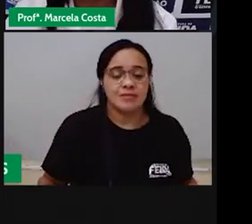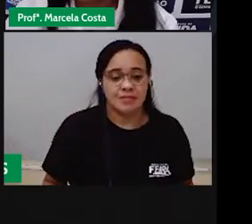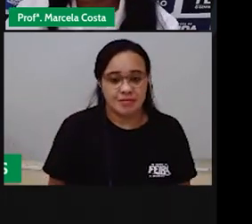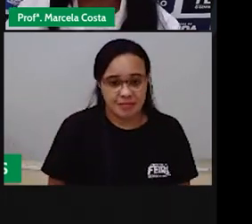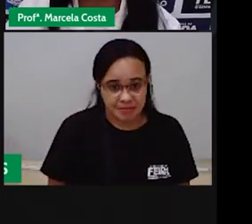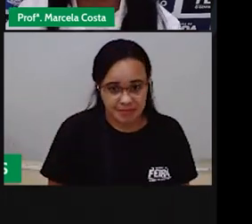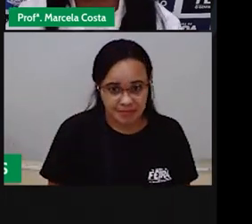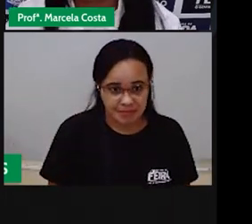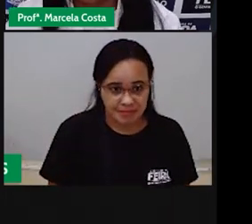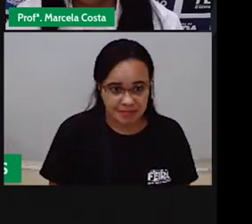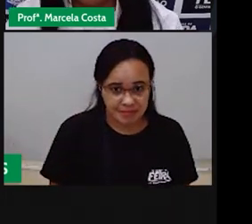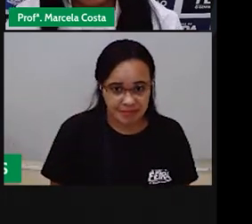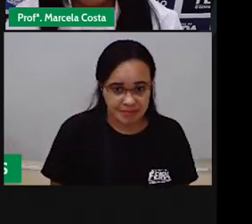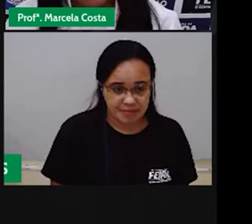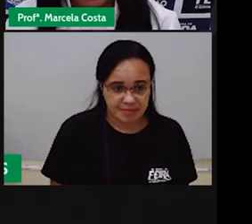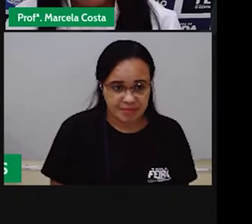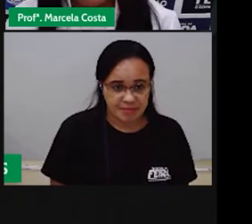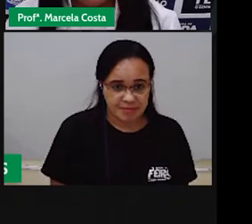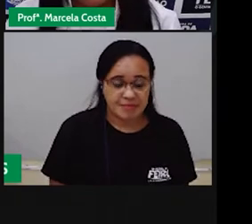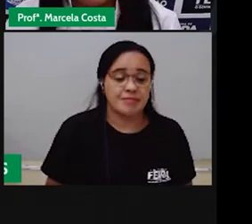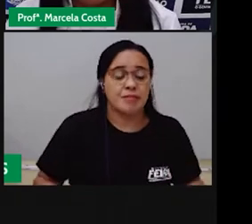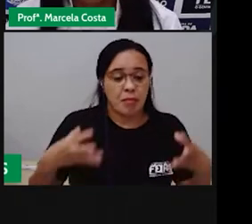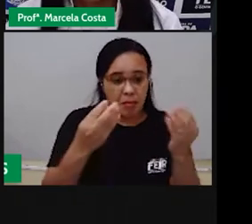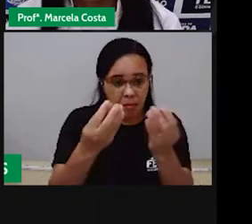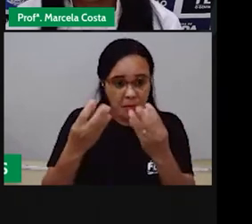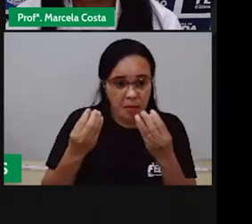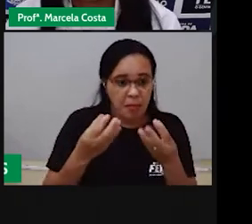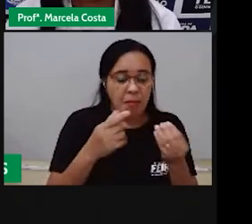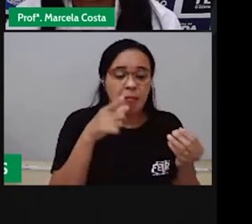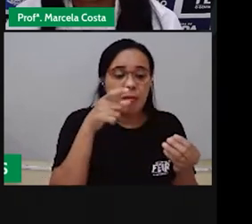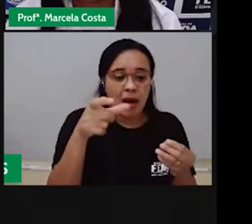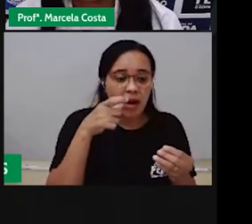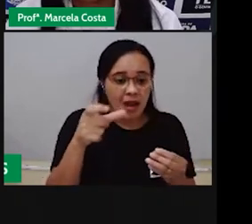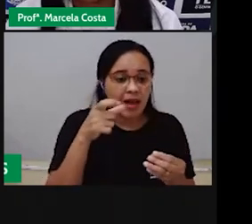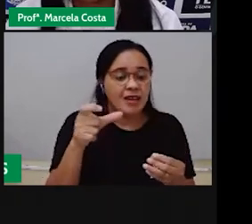A primeira frase teve mais palavras, não é isso?